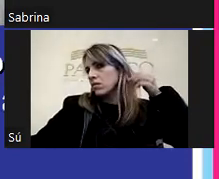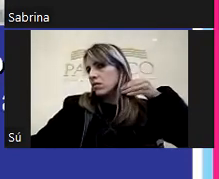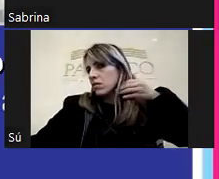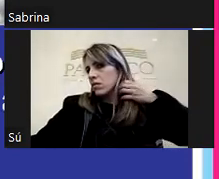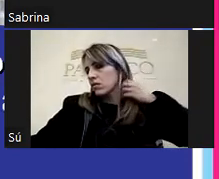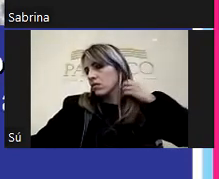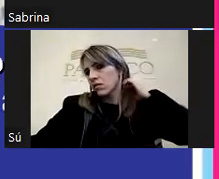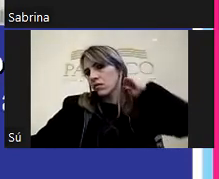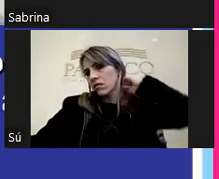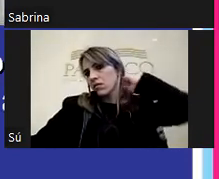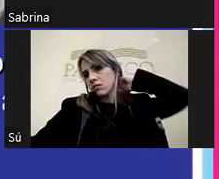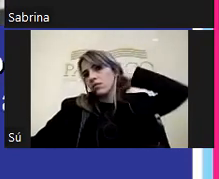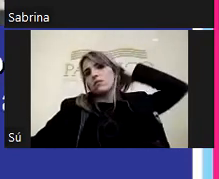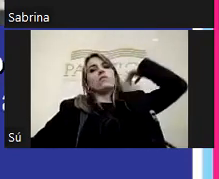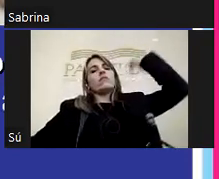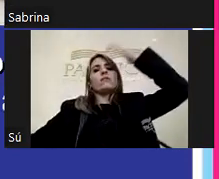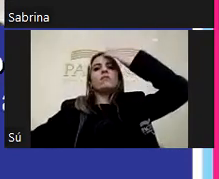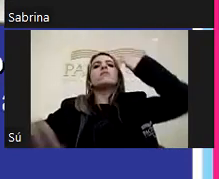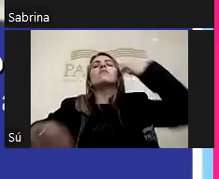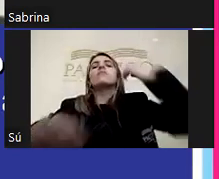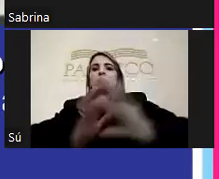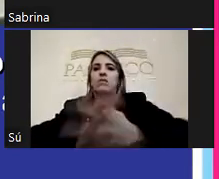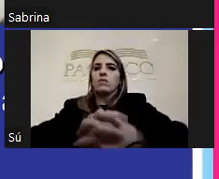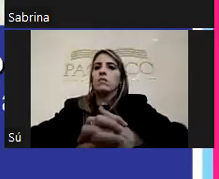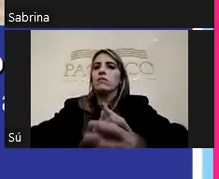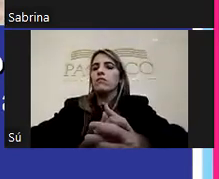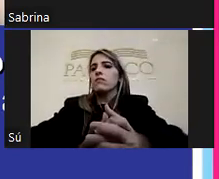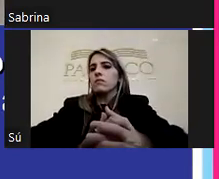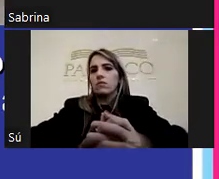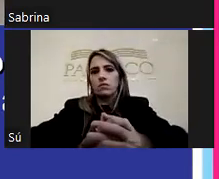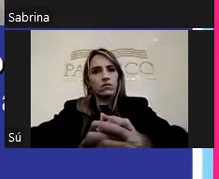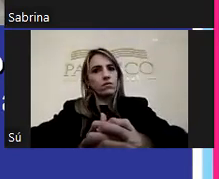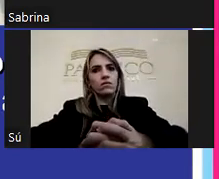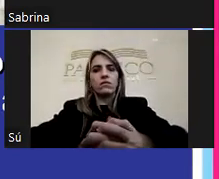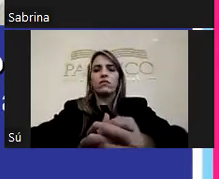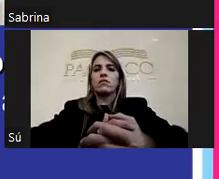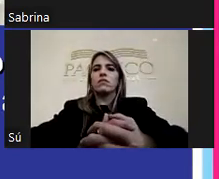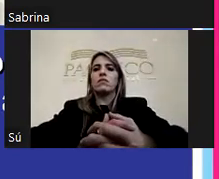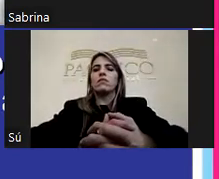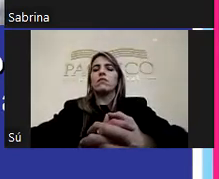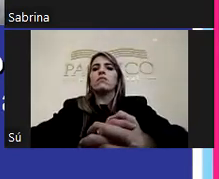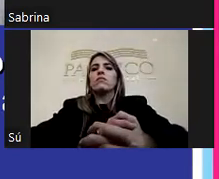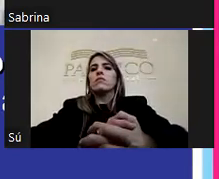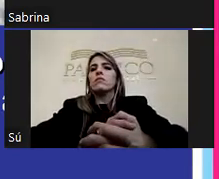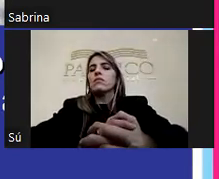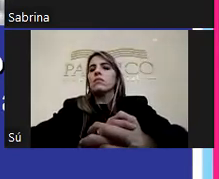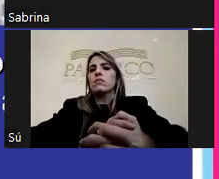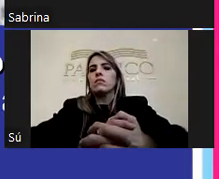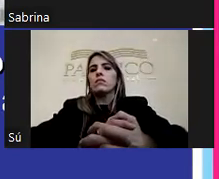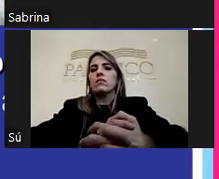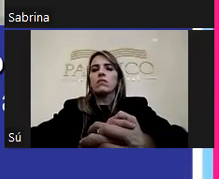o que vai provocar, portanto, a pedofilia. E o verdadeiro inimigo está no meio da família.